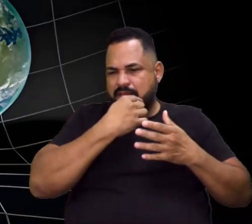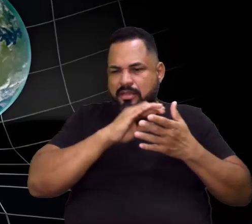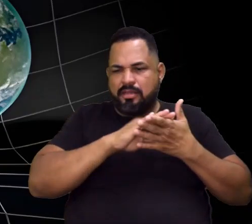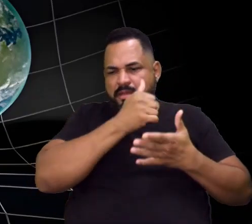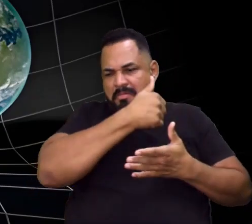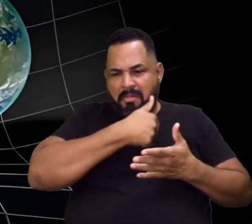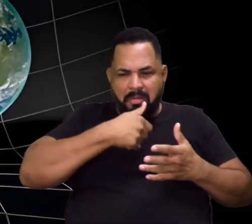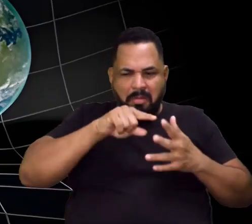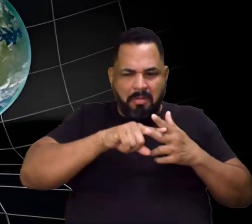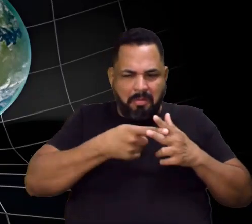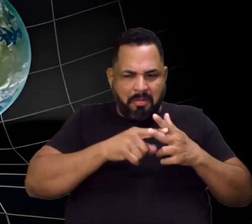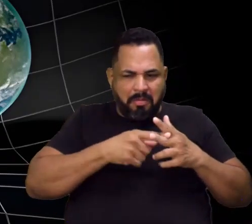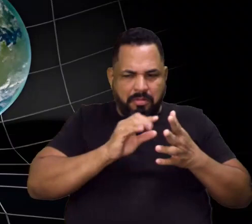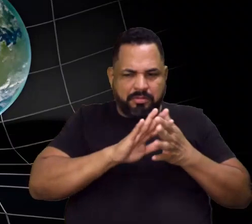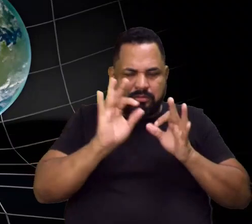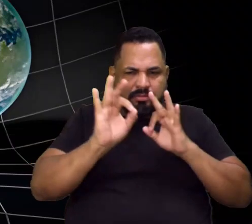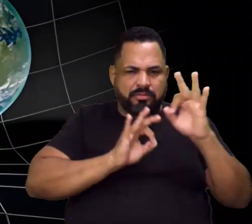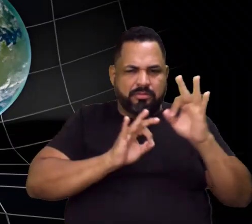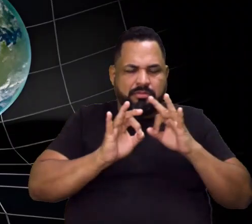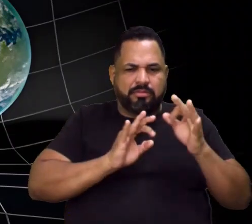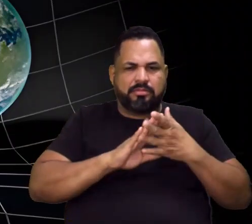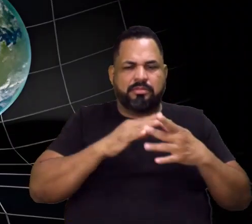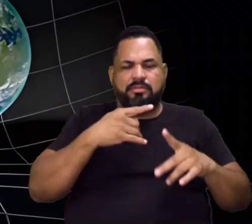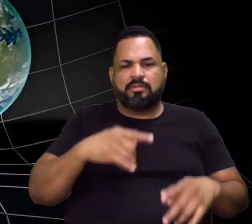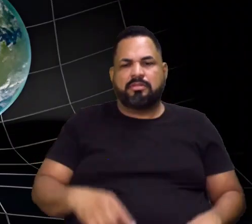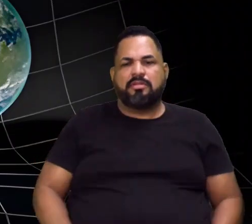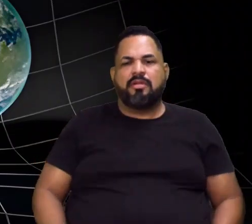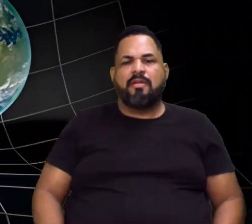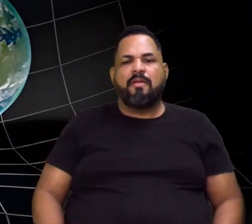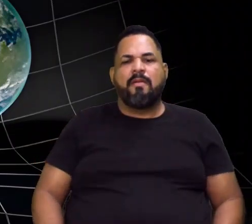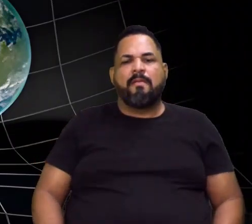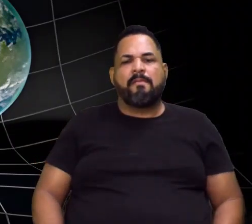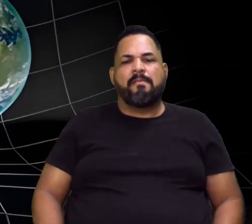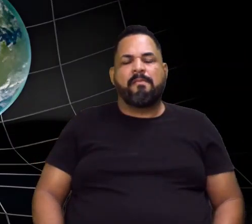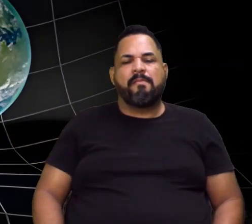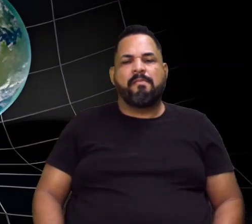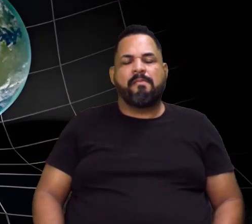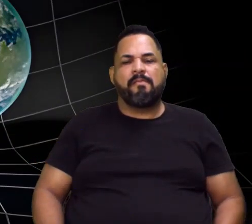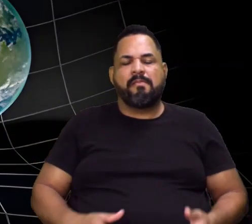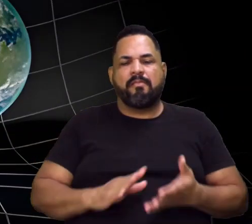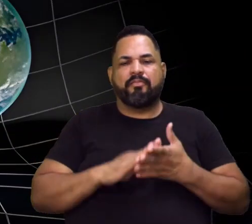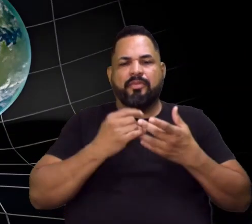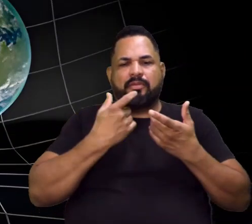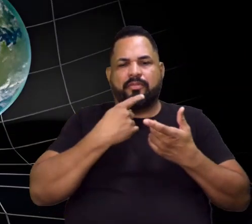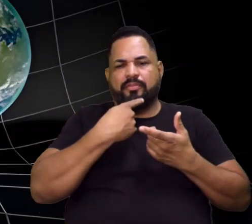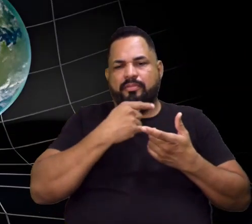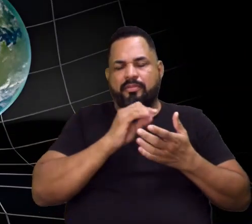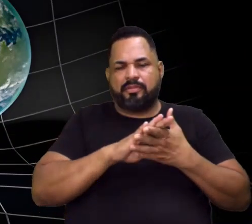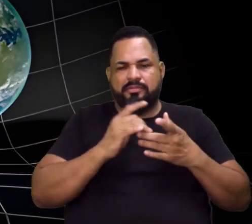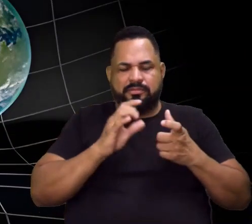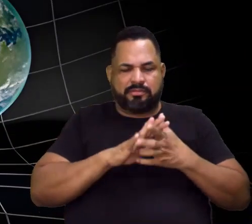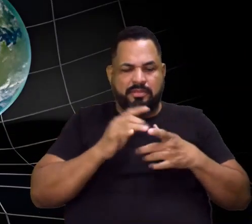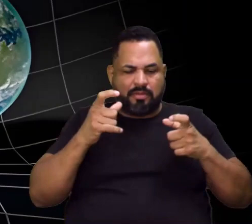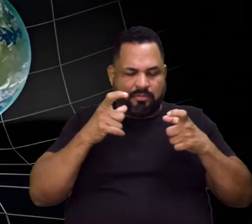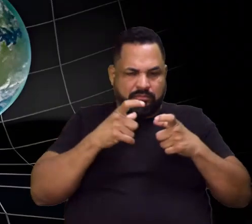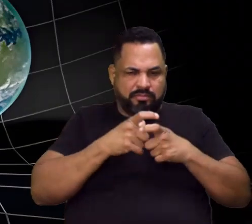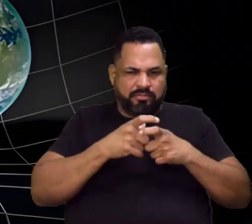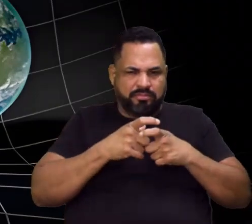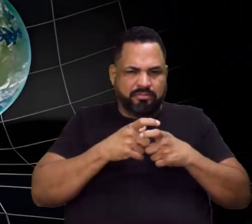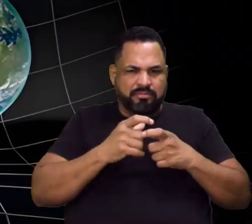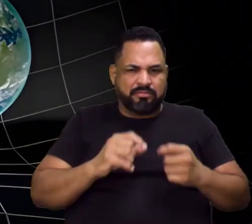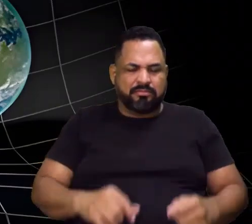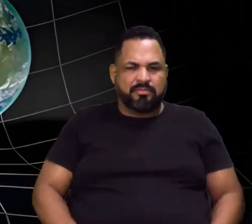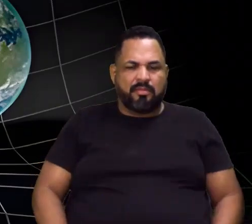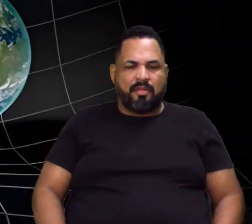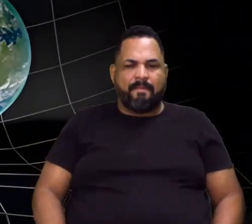restaurou o dente tem que ser igual porque coisa quente aumenta o dente e a restauração frio diminui dente